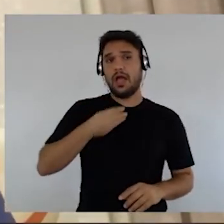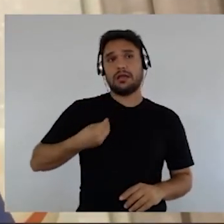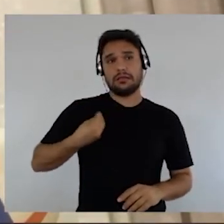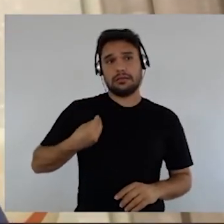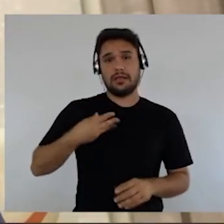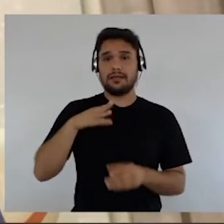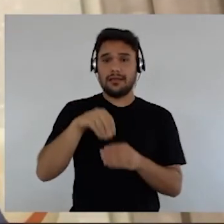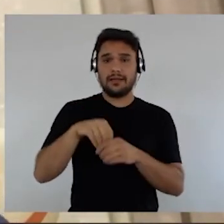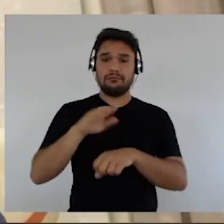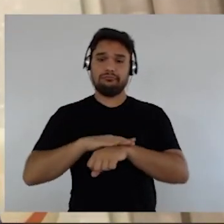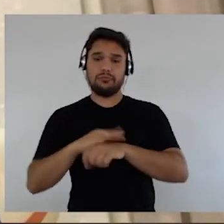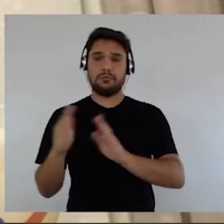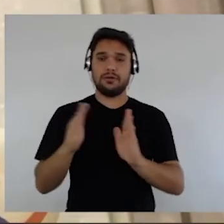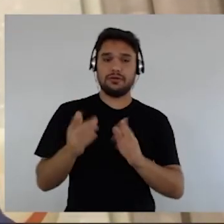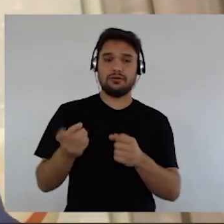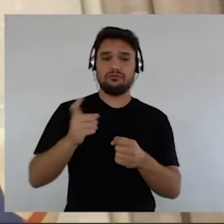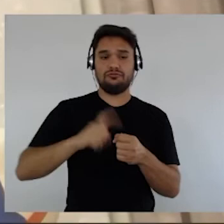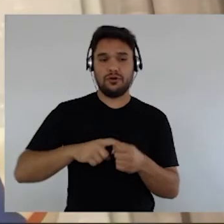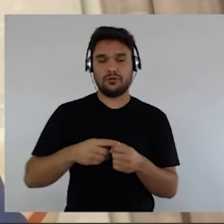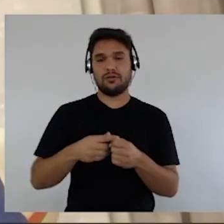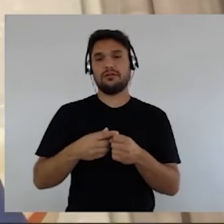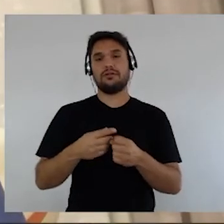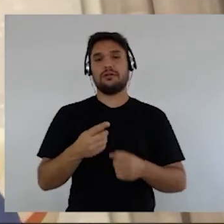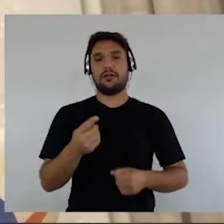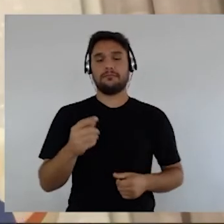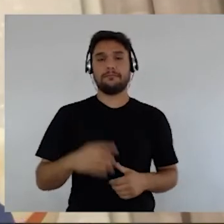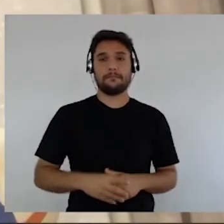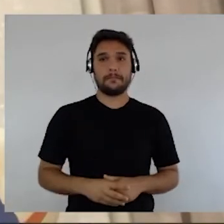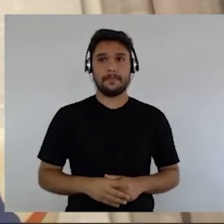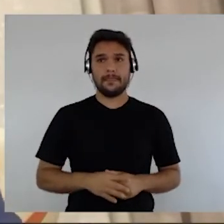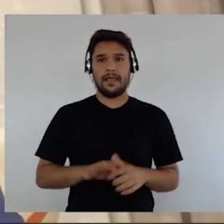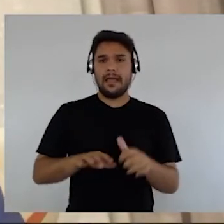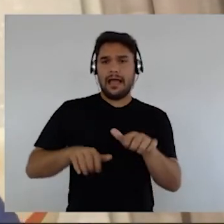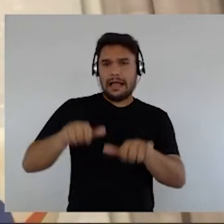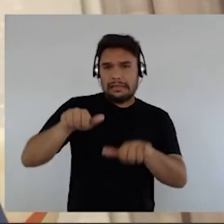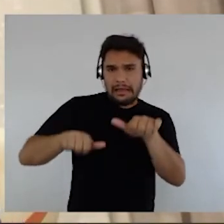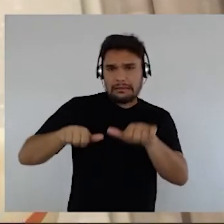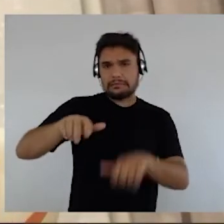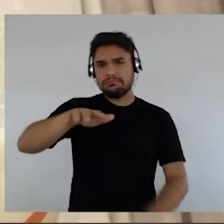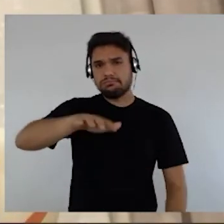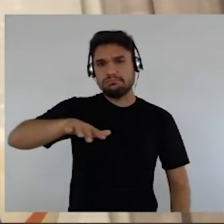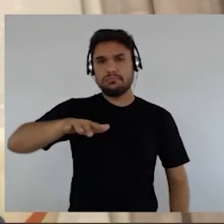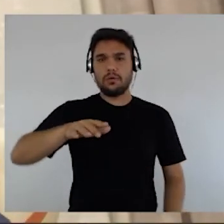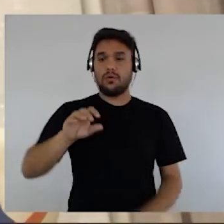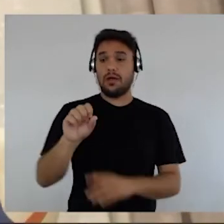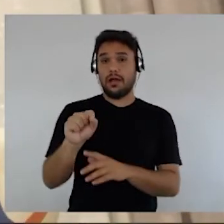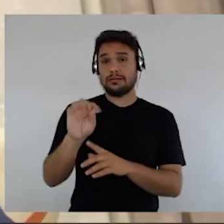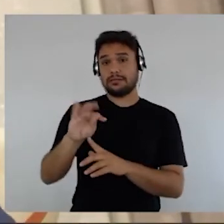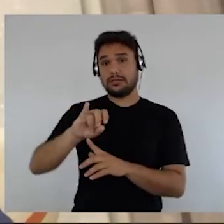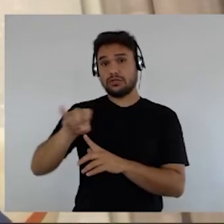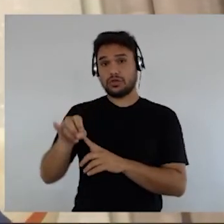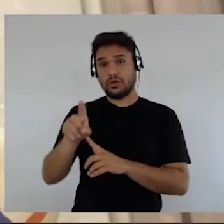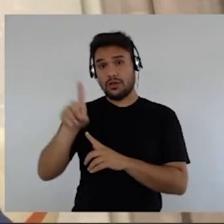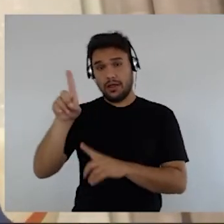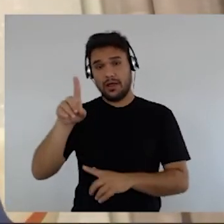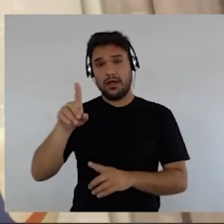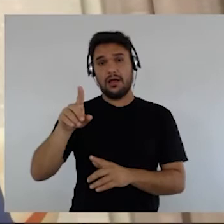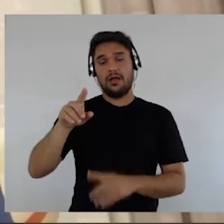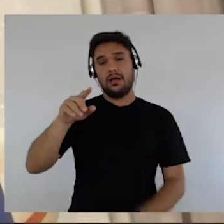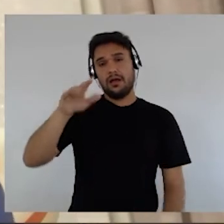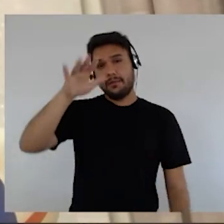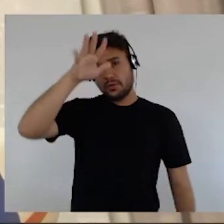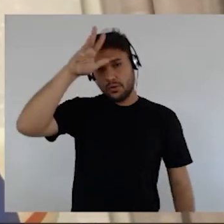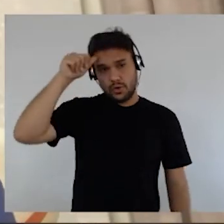na data do pedido da recuperação. Examinando essa questão, o Tribunal de Justiça do Mato Grosso